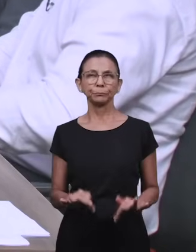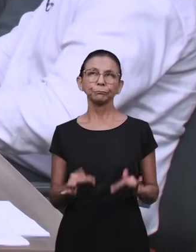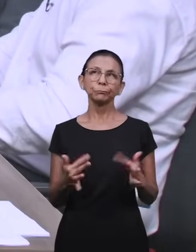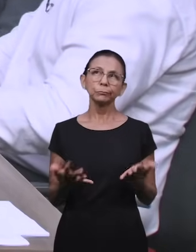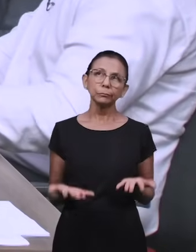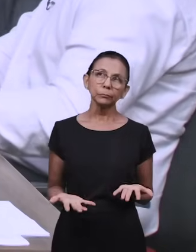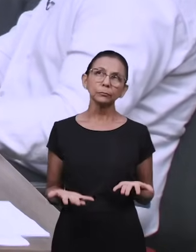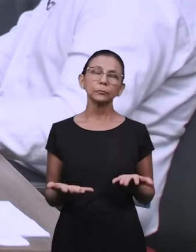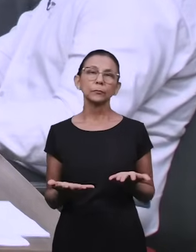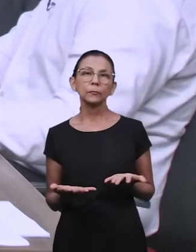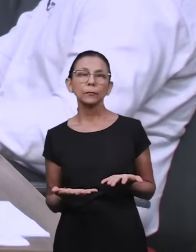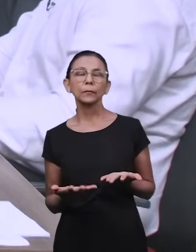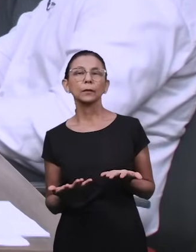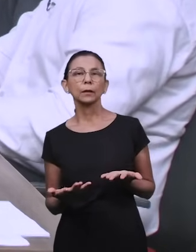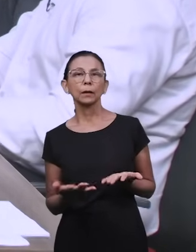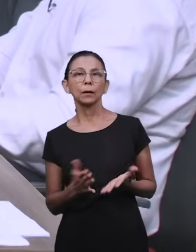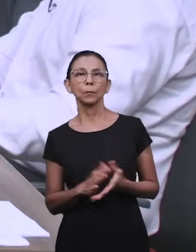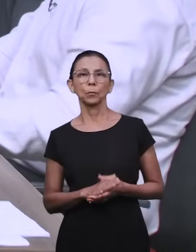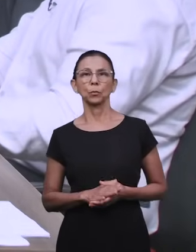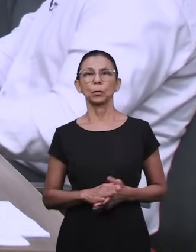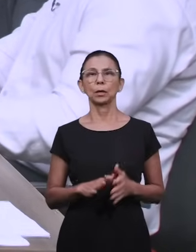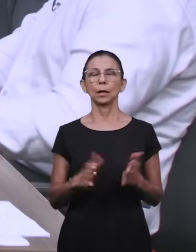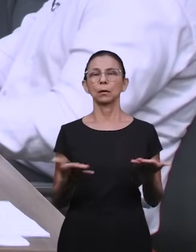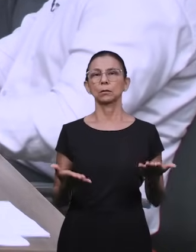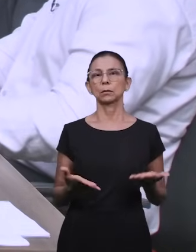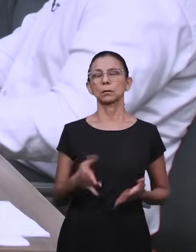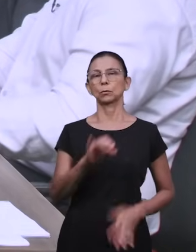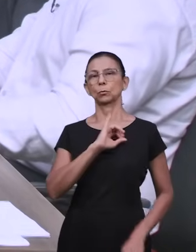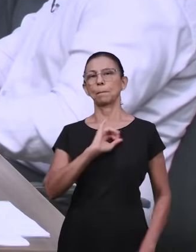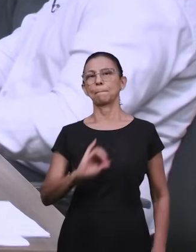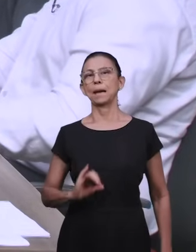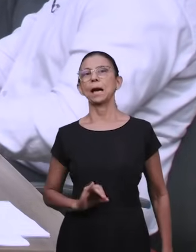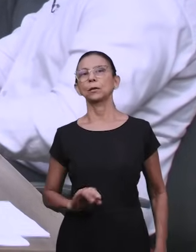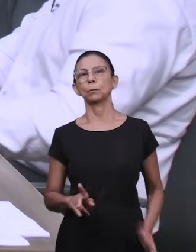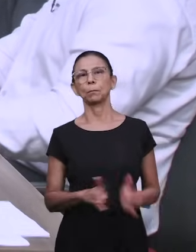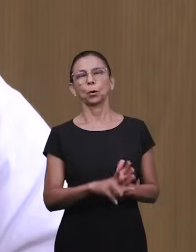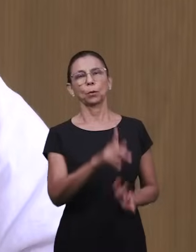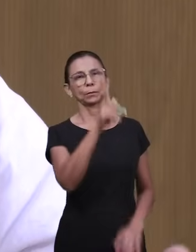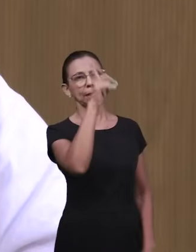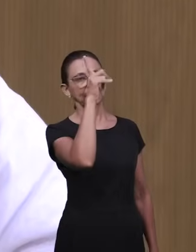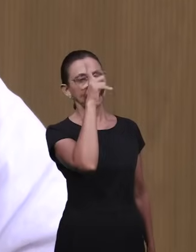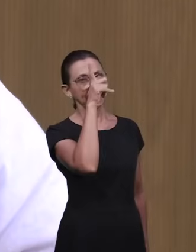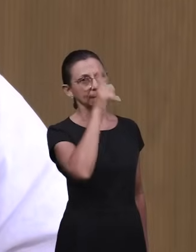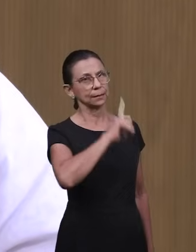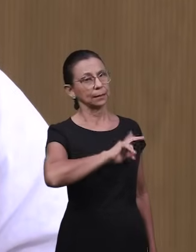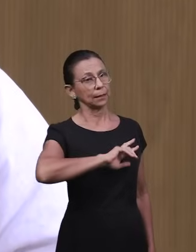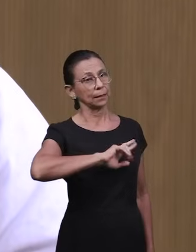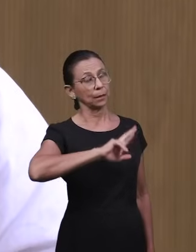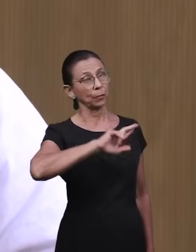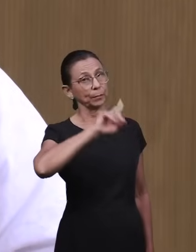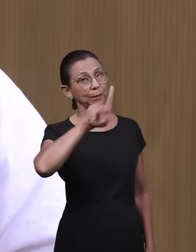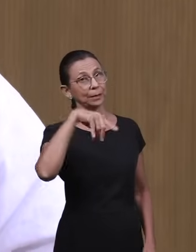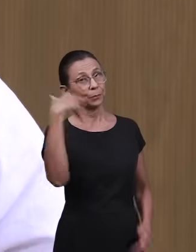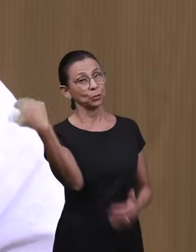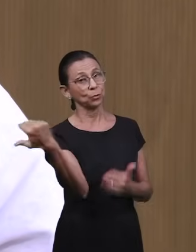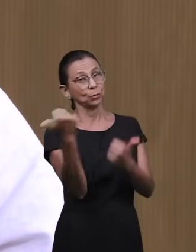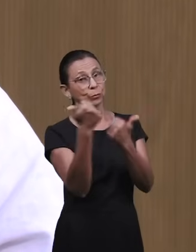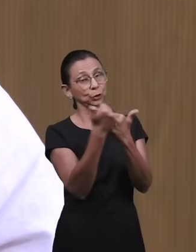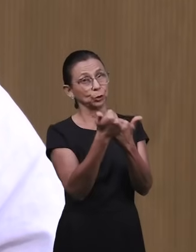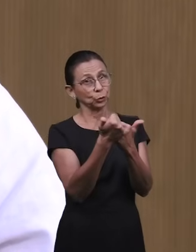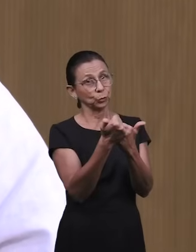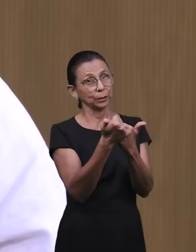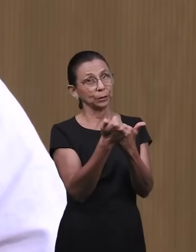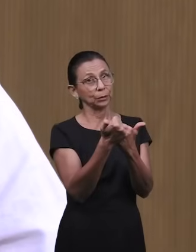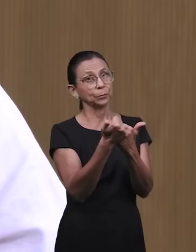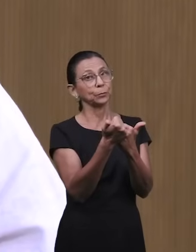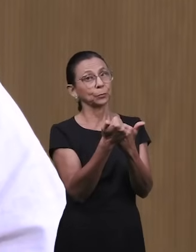por causa da derrocada do Império Greco-Macedônico, porque ele é sucedido por outro império que